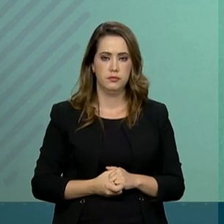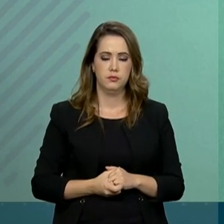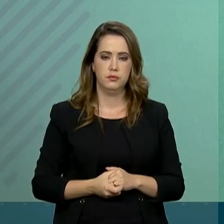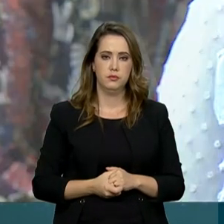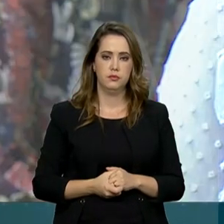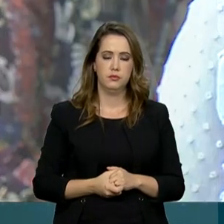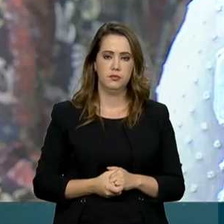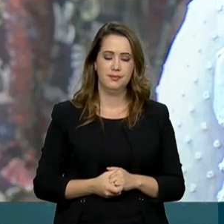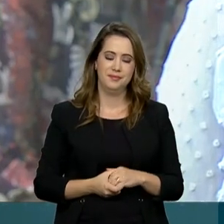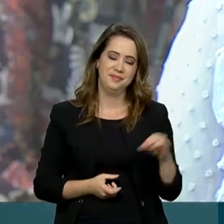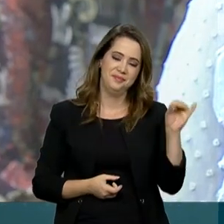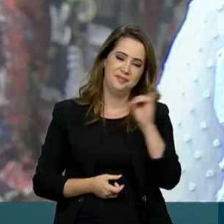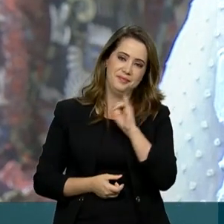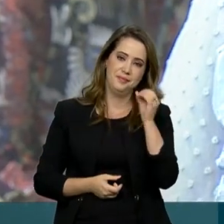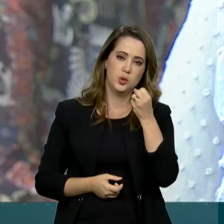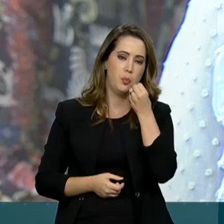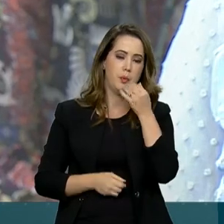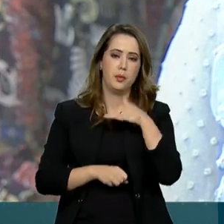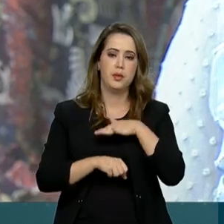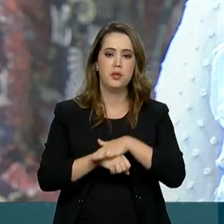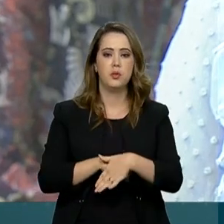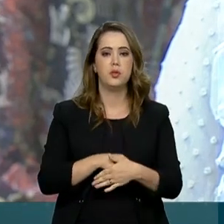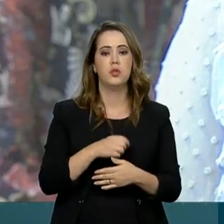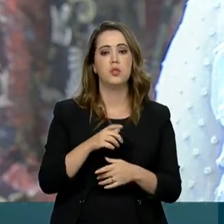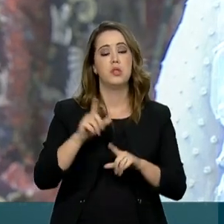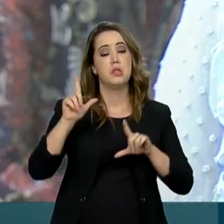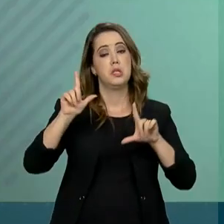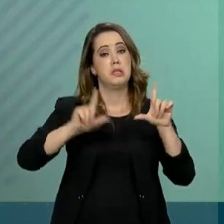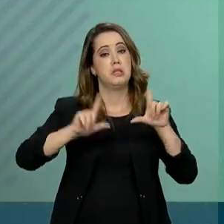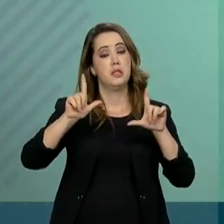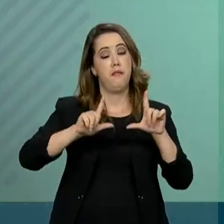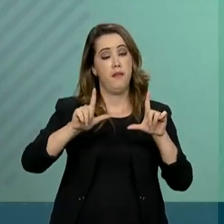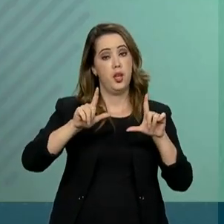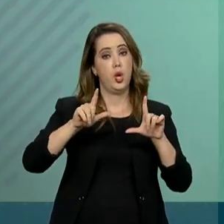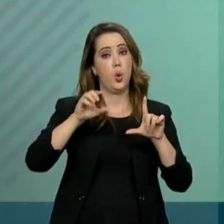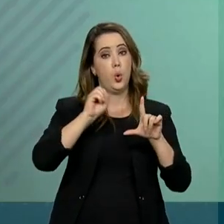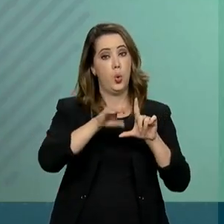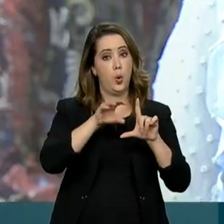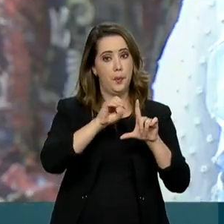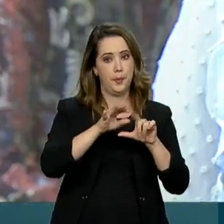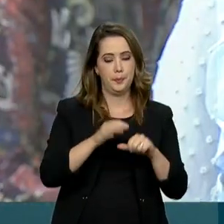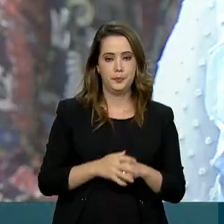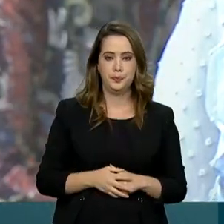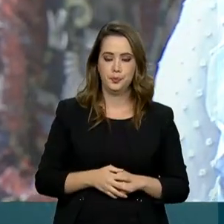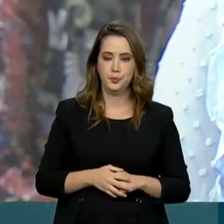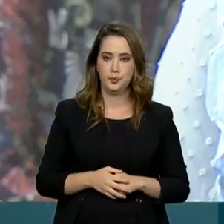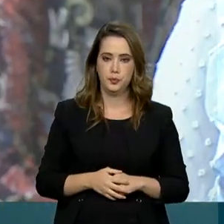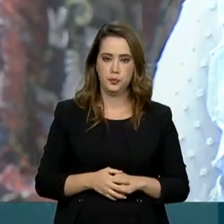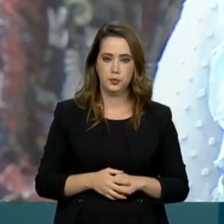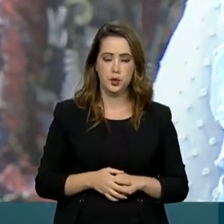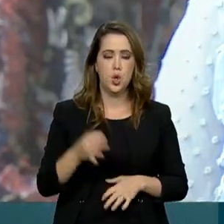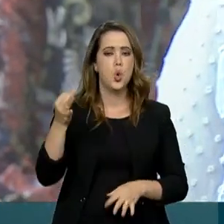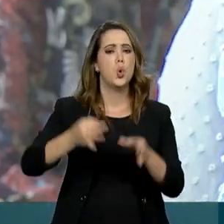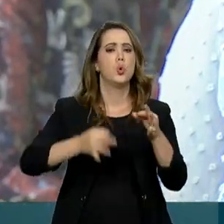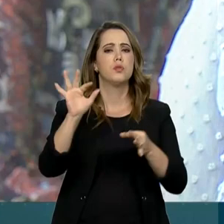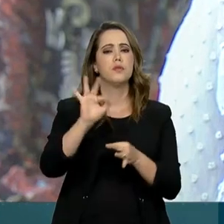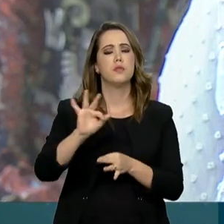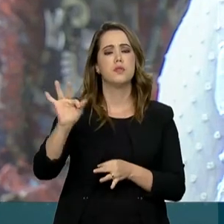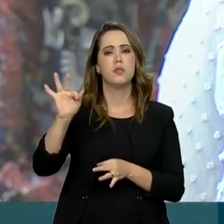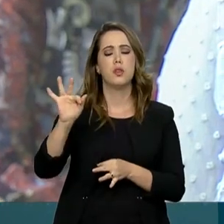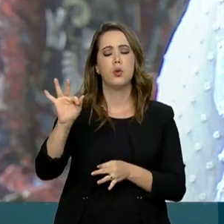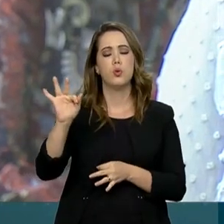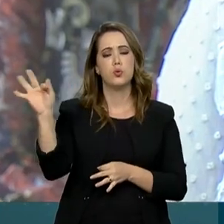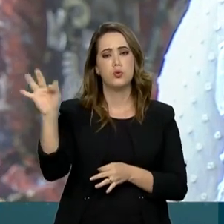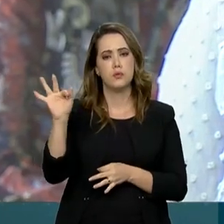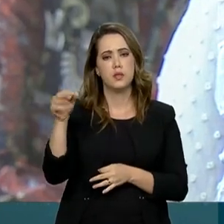boa noite porta-voz ganharam castilhos da tv globo e reúne hora tudo bem é o juiz federal data o juiz da 3ª